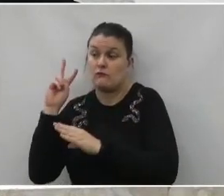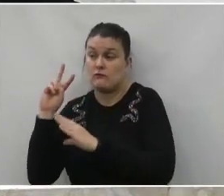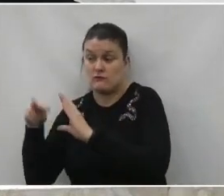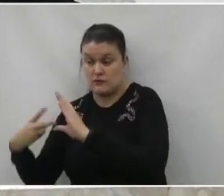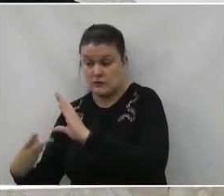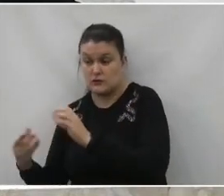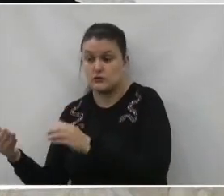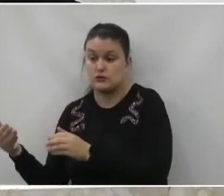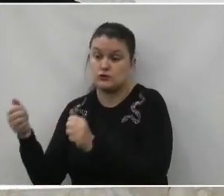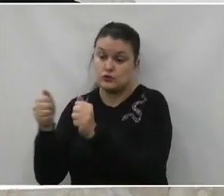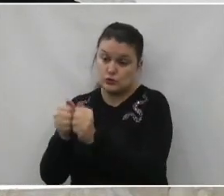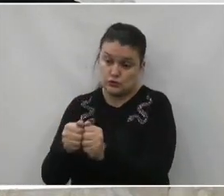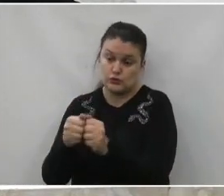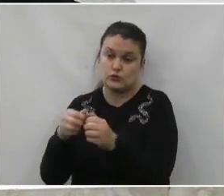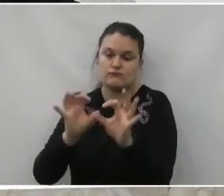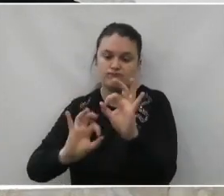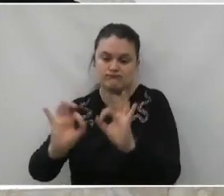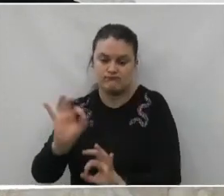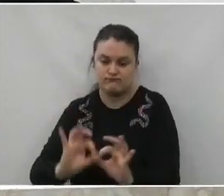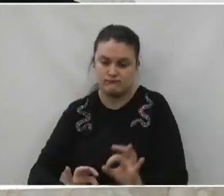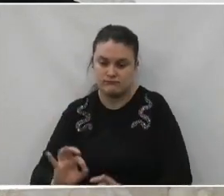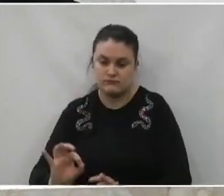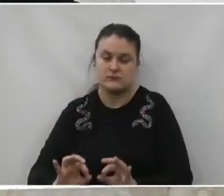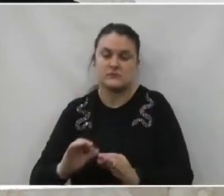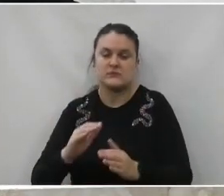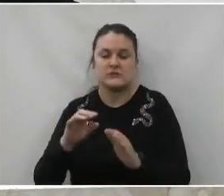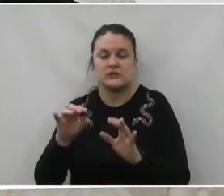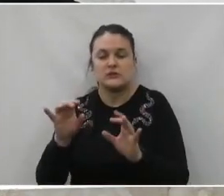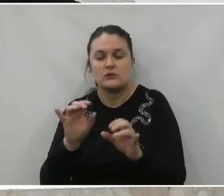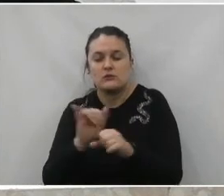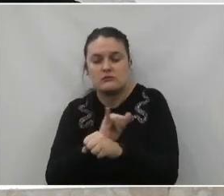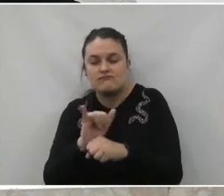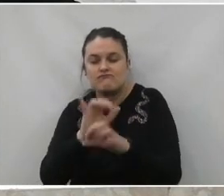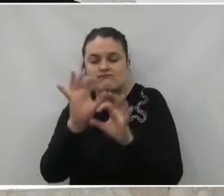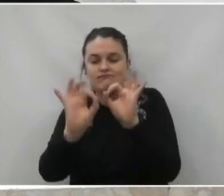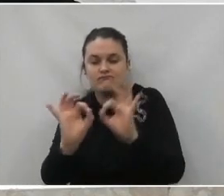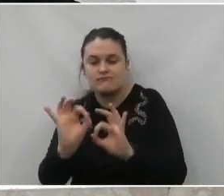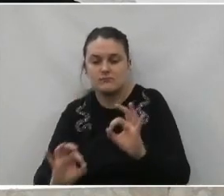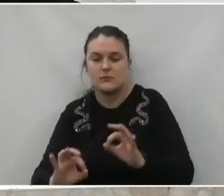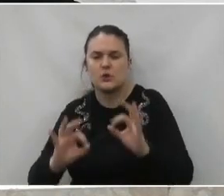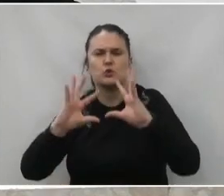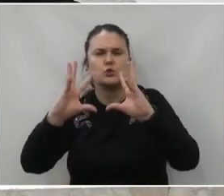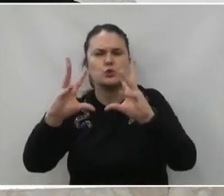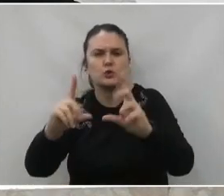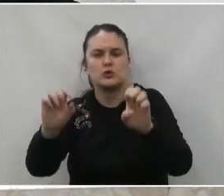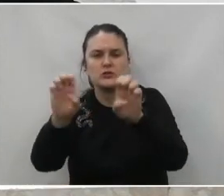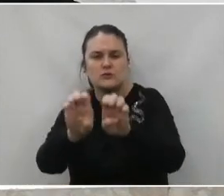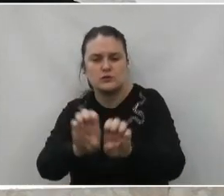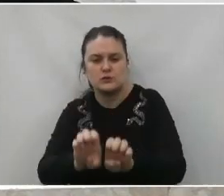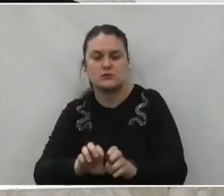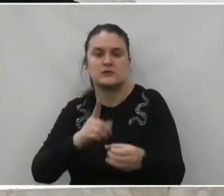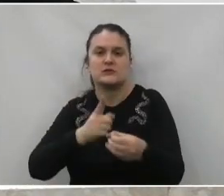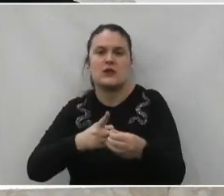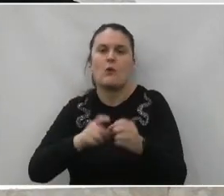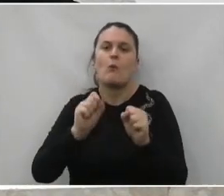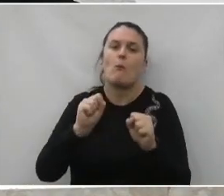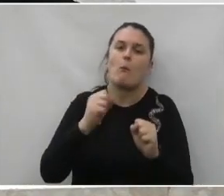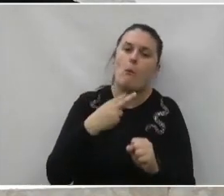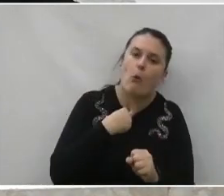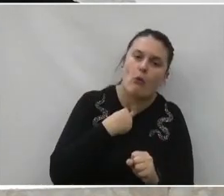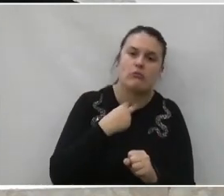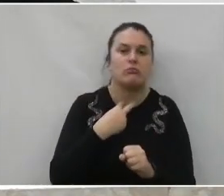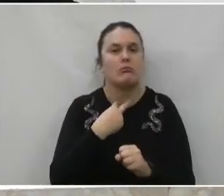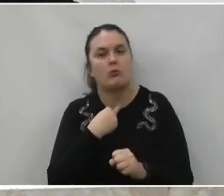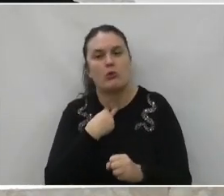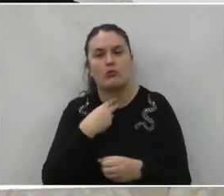novo documento, material que estrutura o desenvolvimento da cidade, balizando o que pode e o que não pode ser feito em